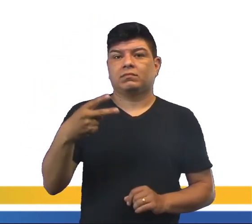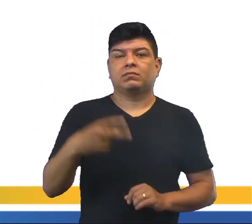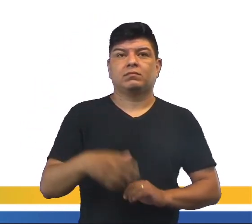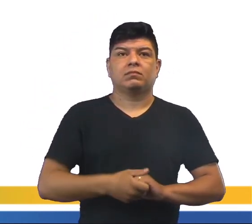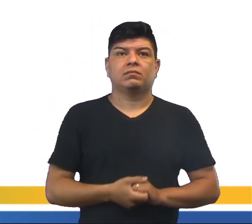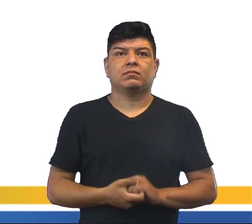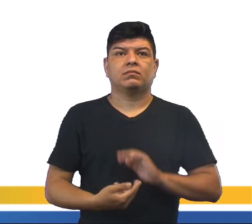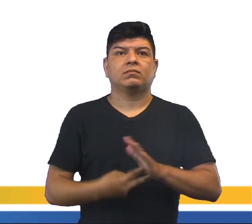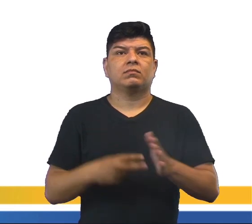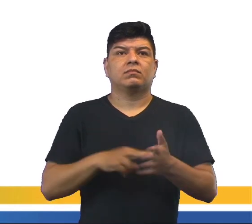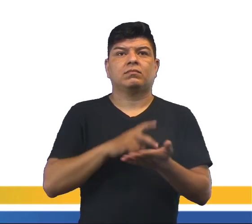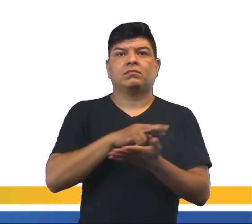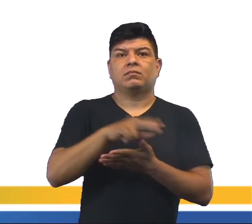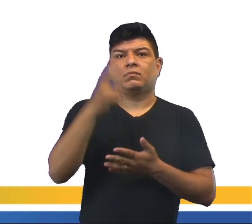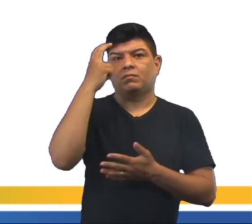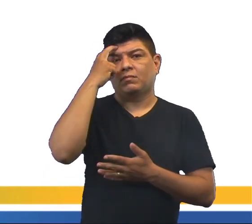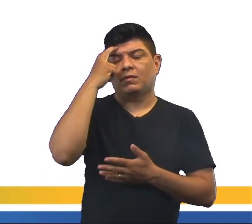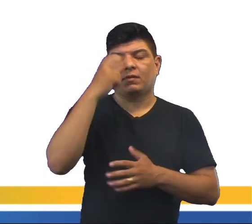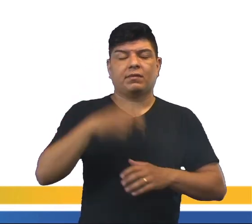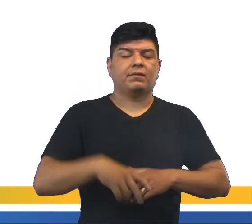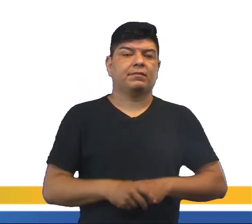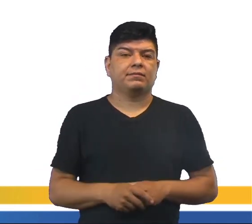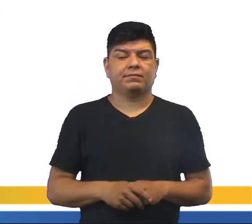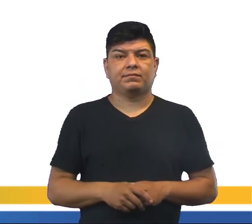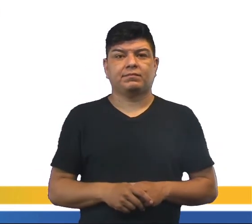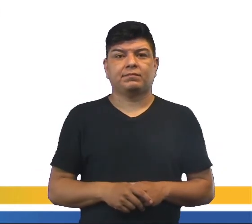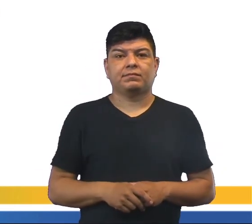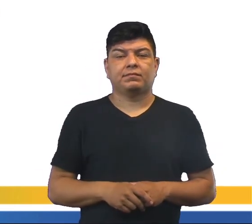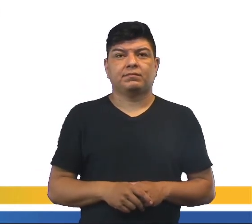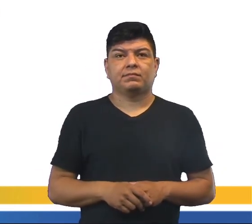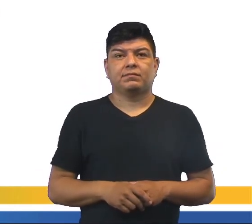O que é diversidade cultural?